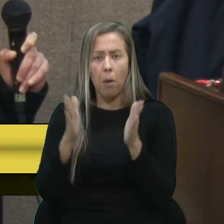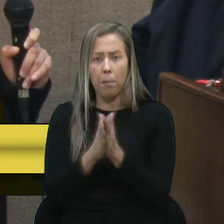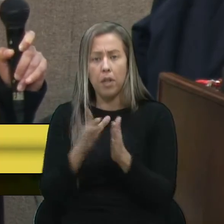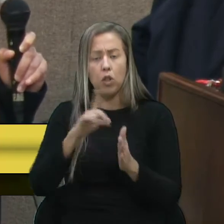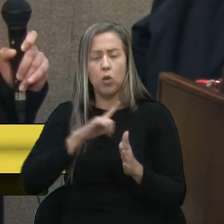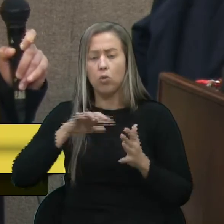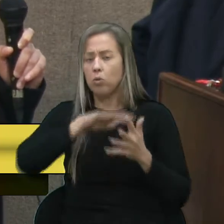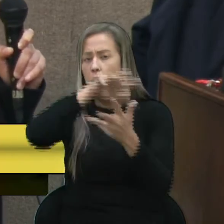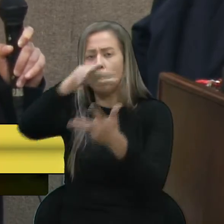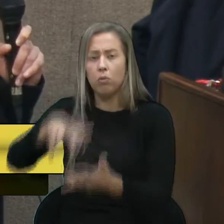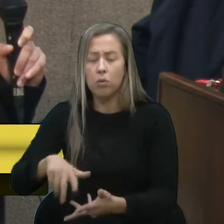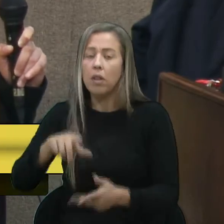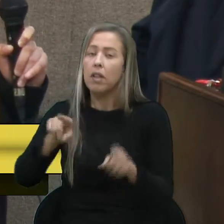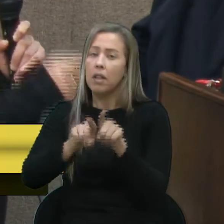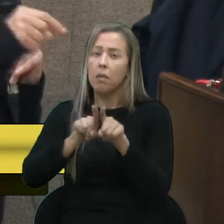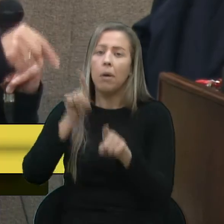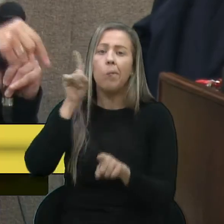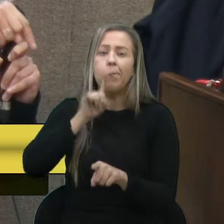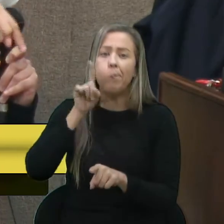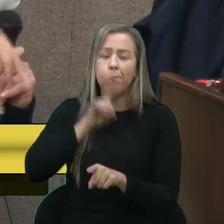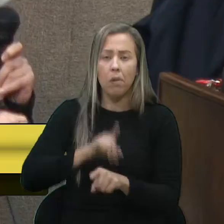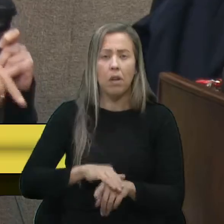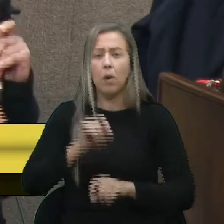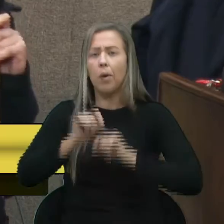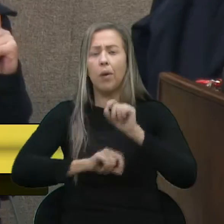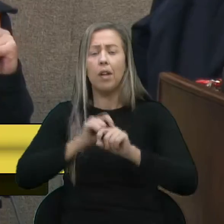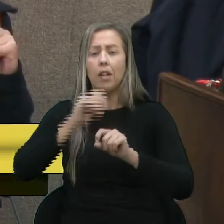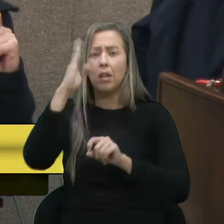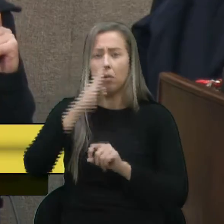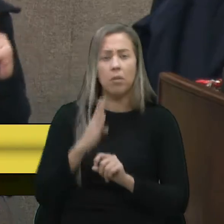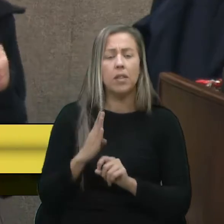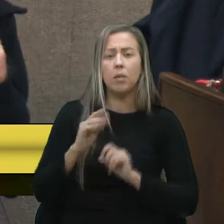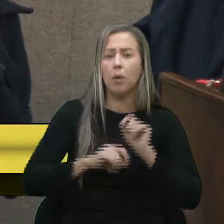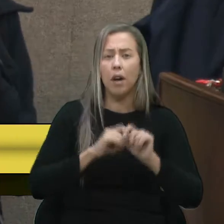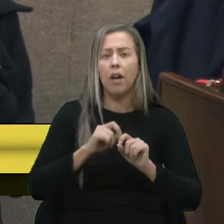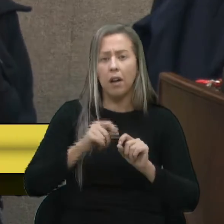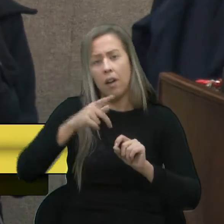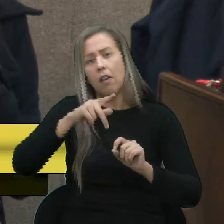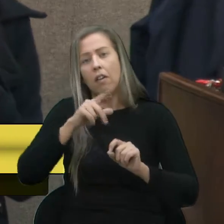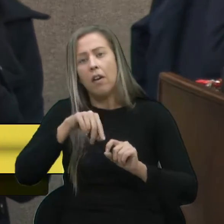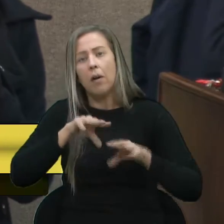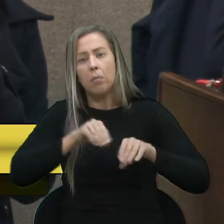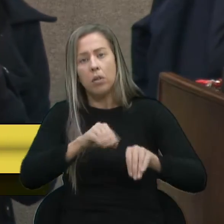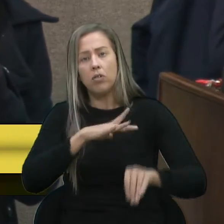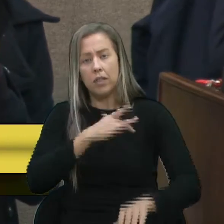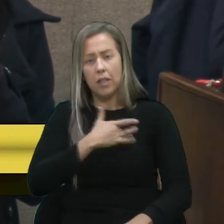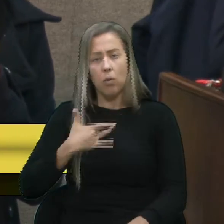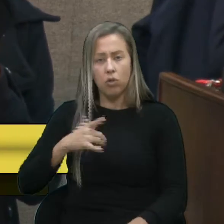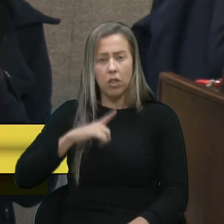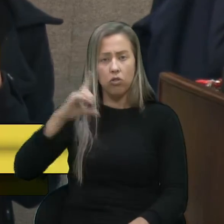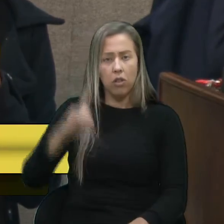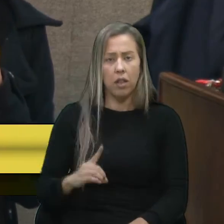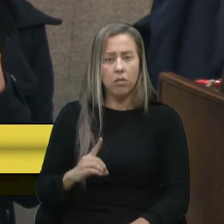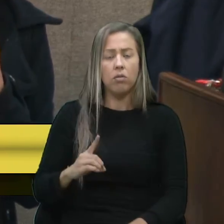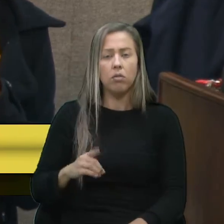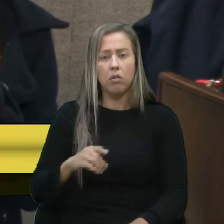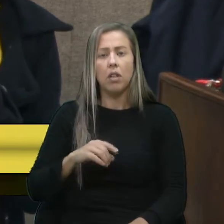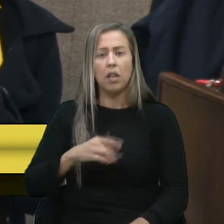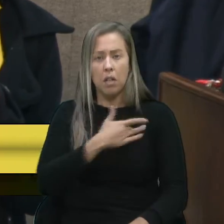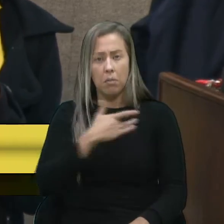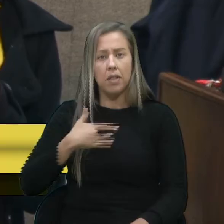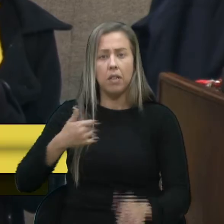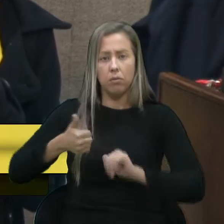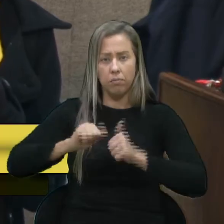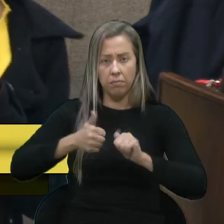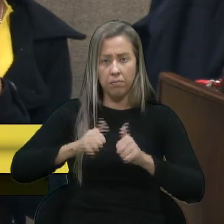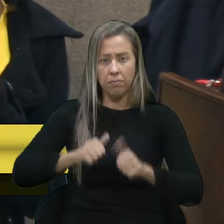lugar. E existe nos Estados Unidos. A questão é que no Brasil, eles podem acessar a saúde. E uma saúde de